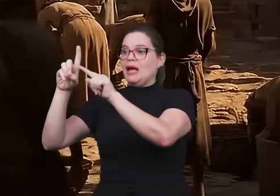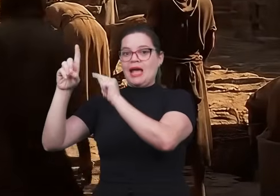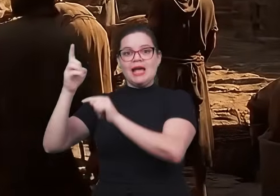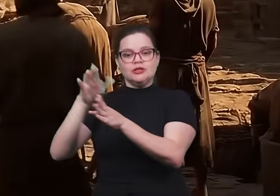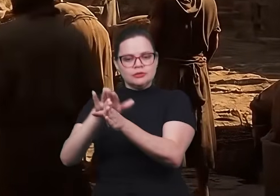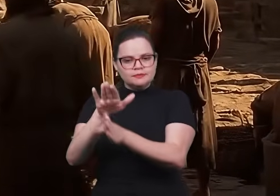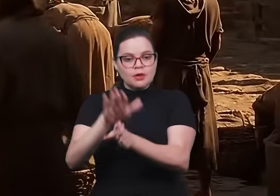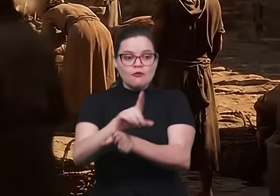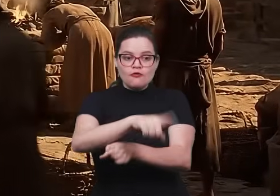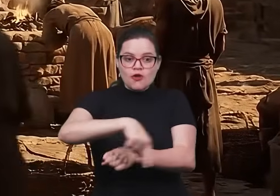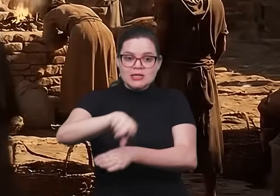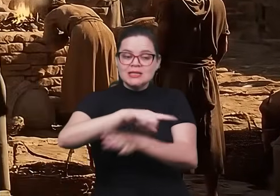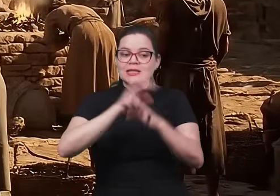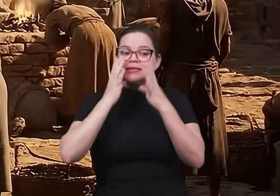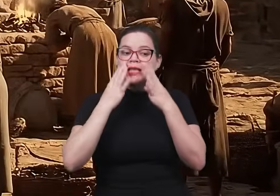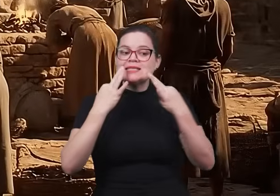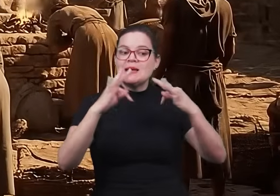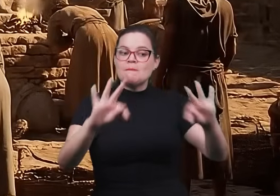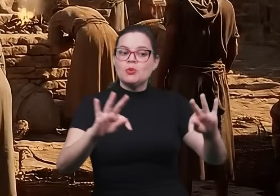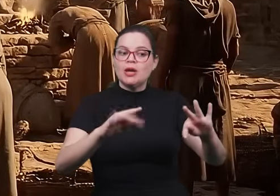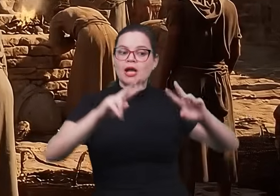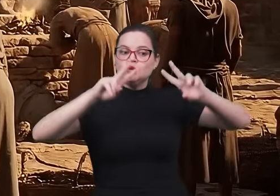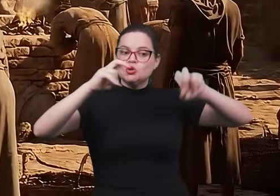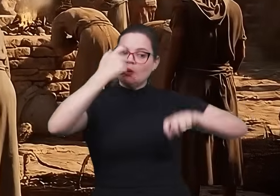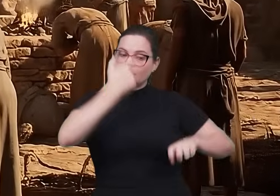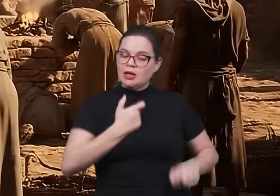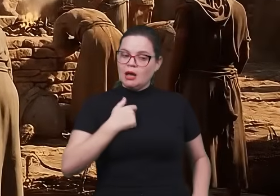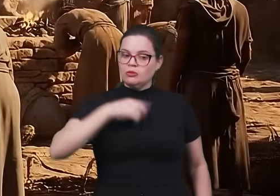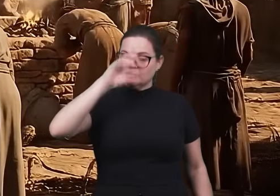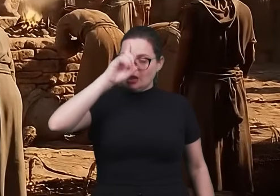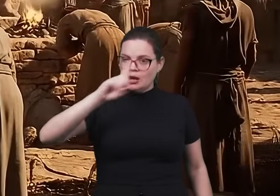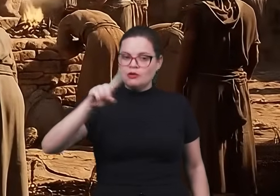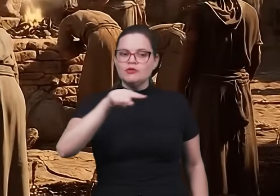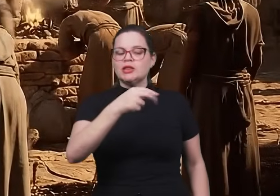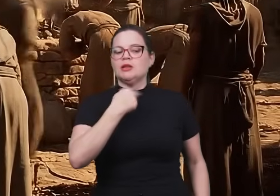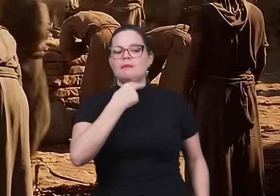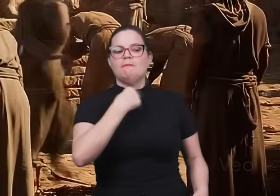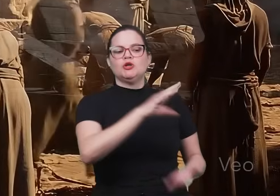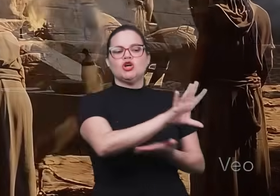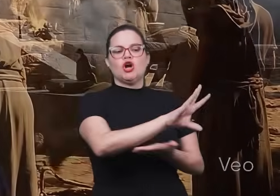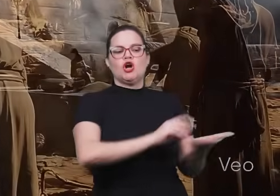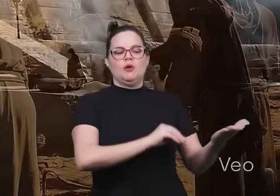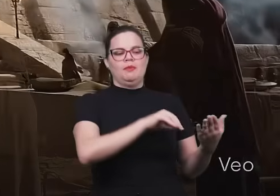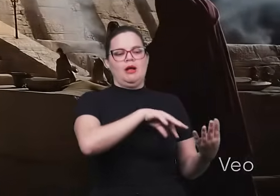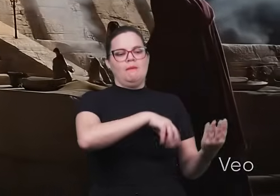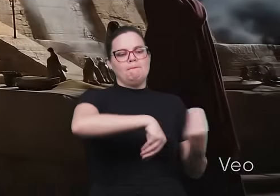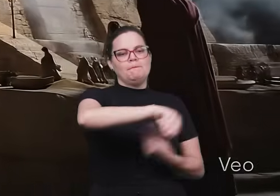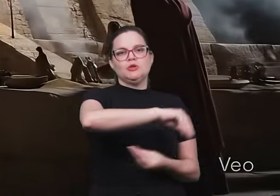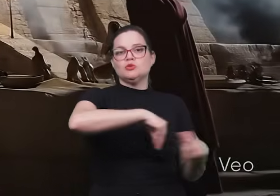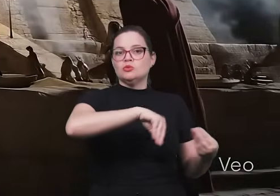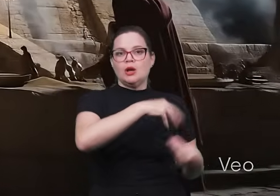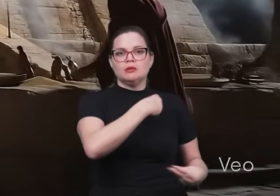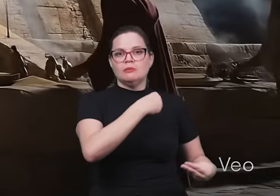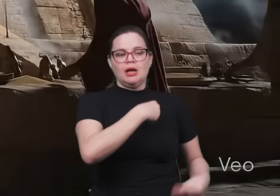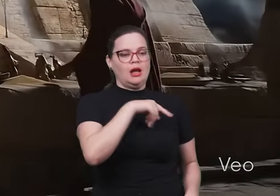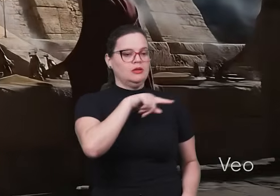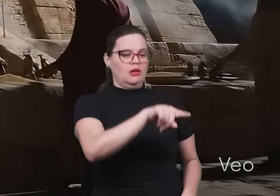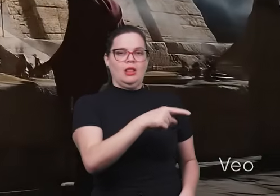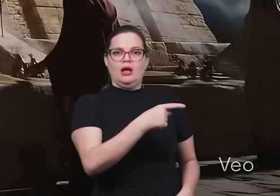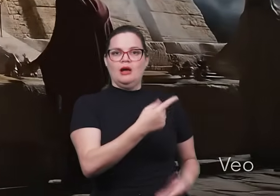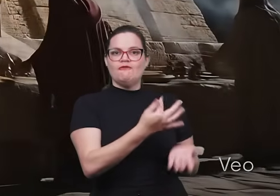cananeus e não se contaminasse com seus deuses e com os seus costumes pecaminosos e abomináveis ao